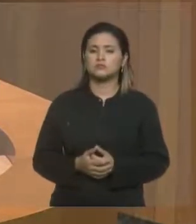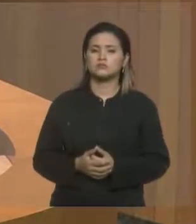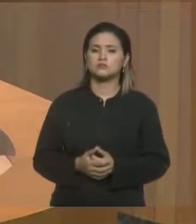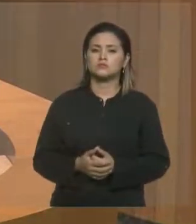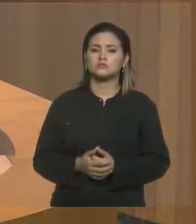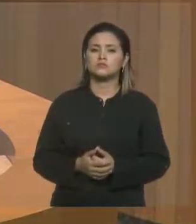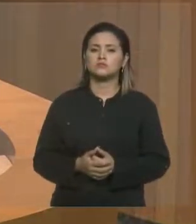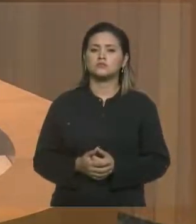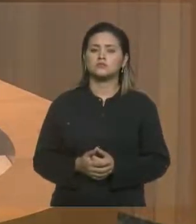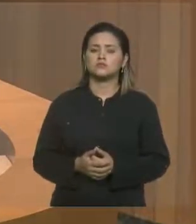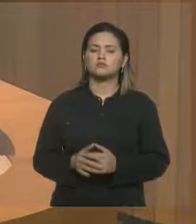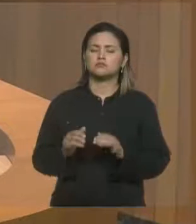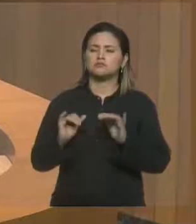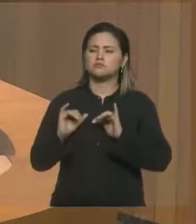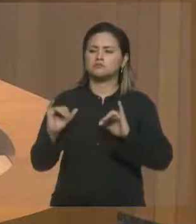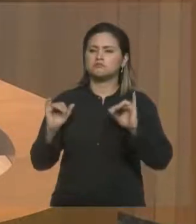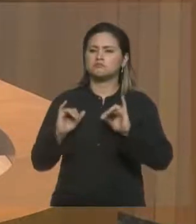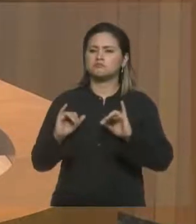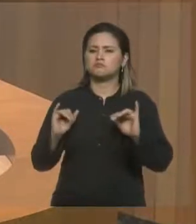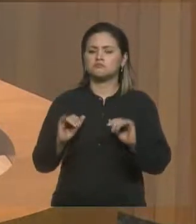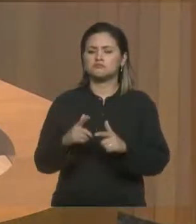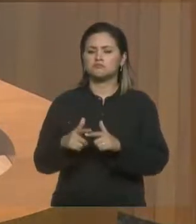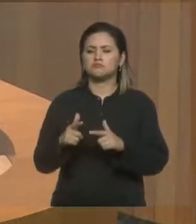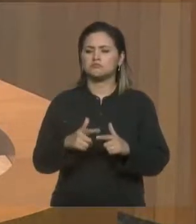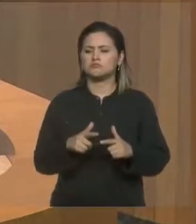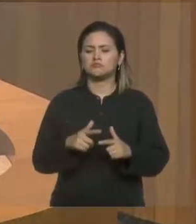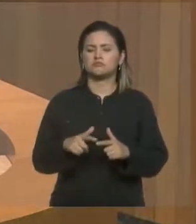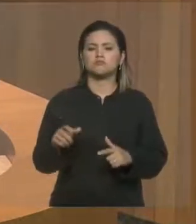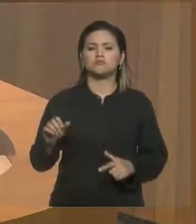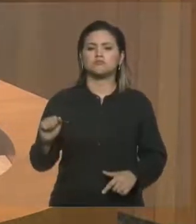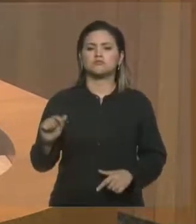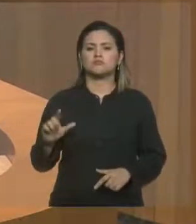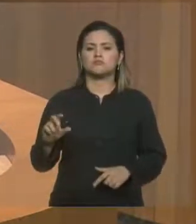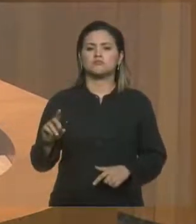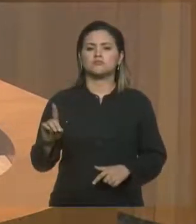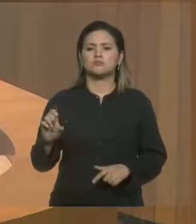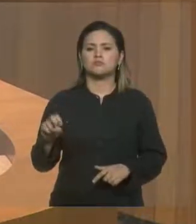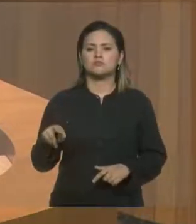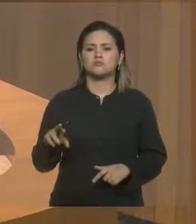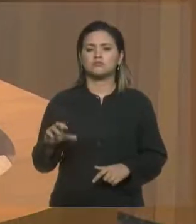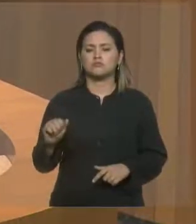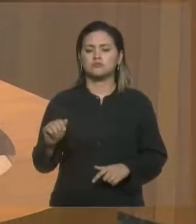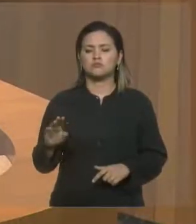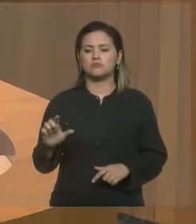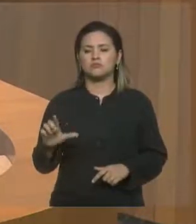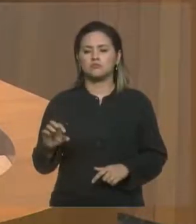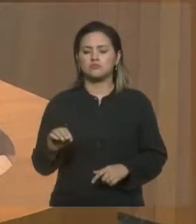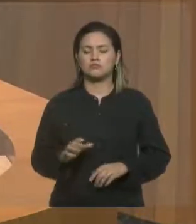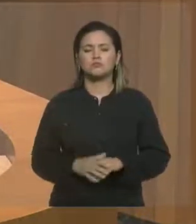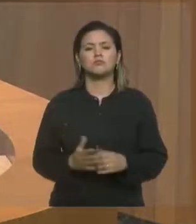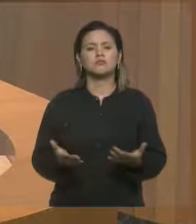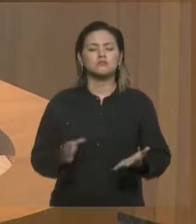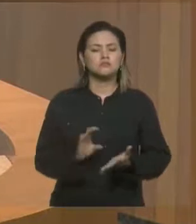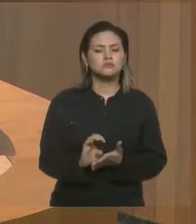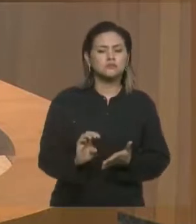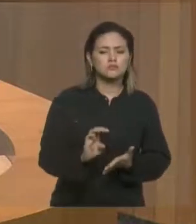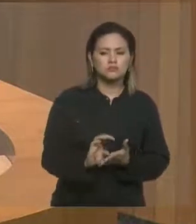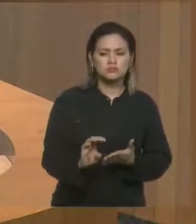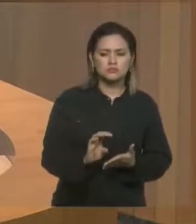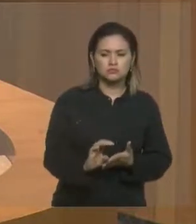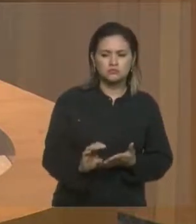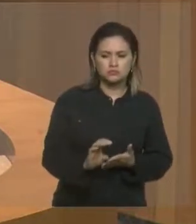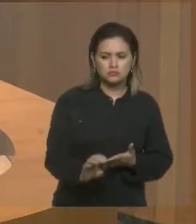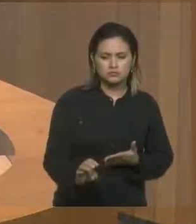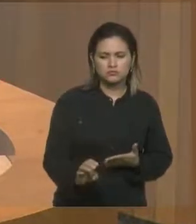qualquer tipo de problema no Aldenor Abelo, que diz respeito assim, os recursos do Fundo Estadual do Combate ao